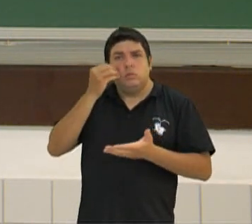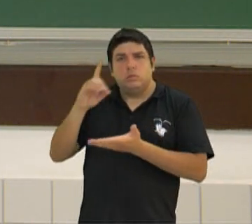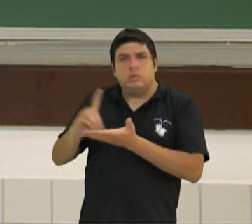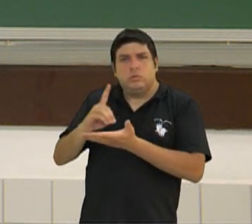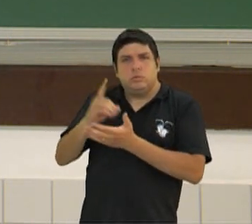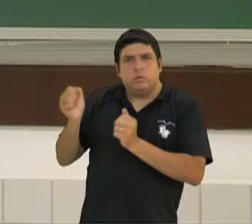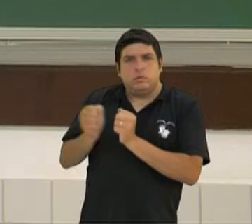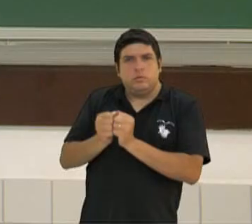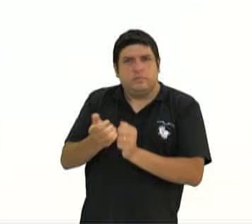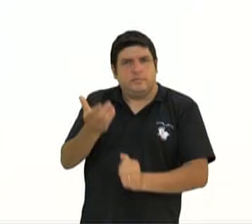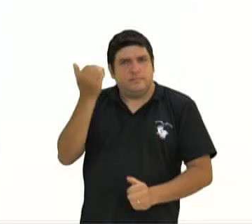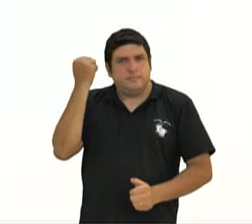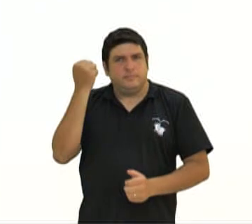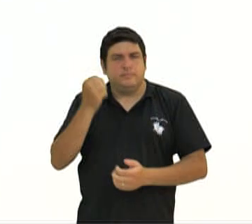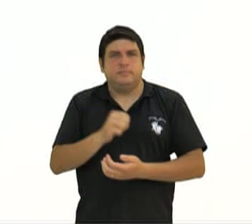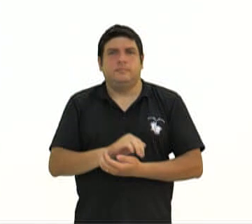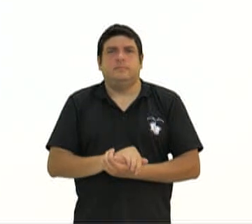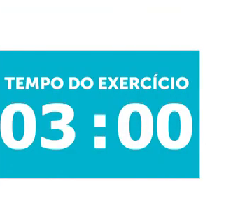dicionário. Já volto aí.